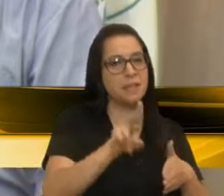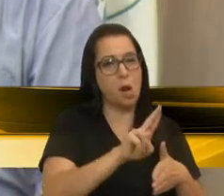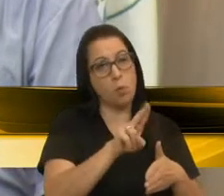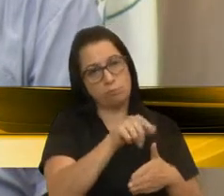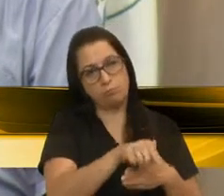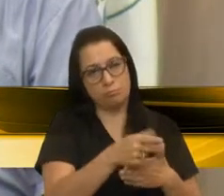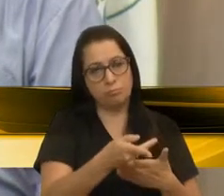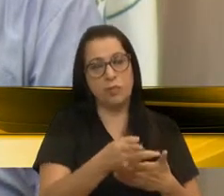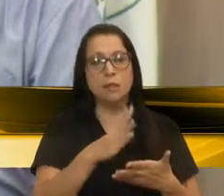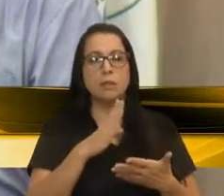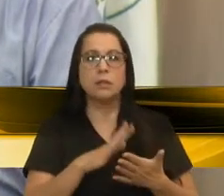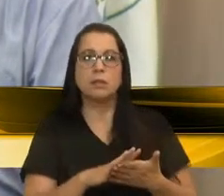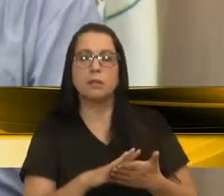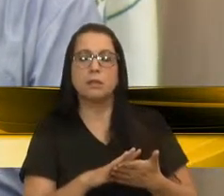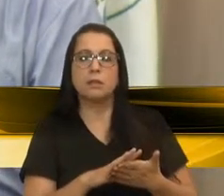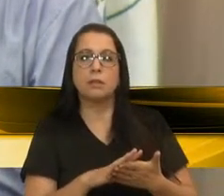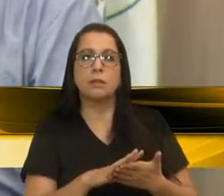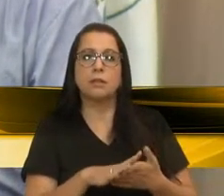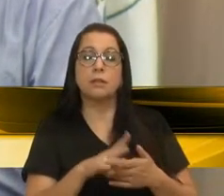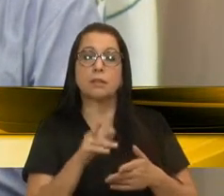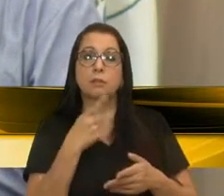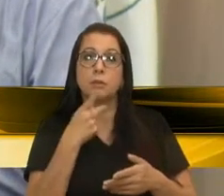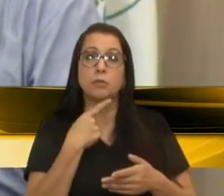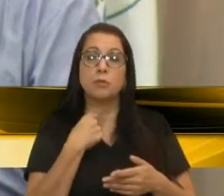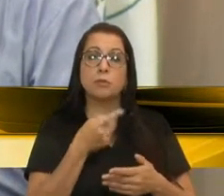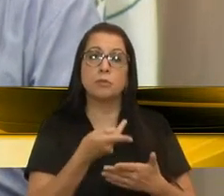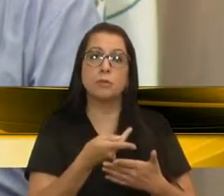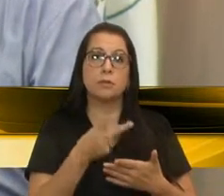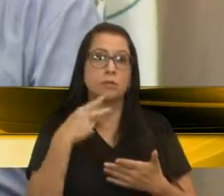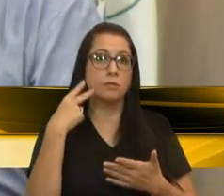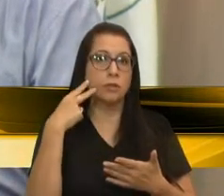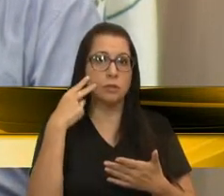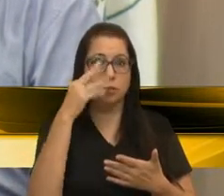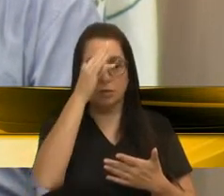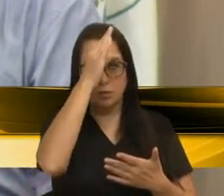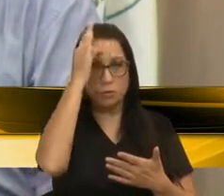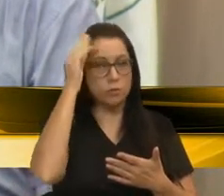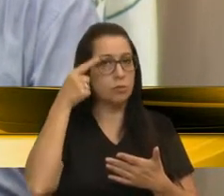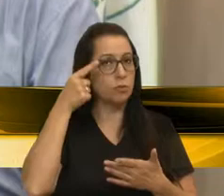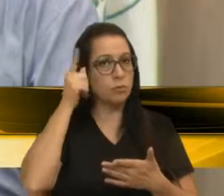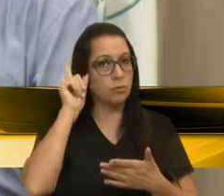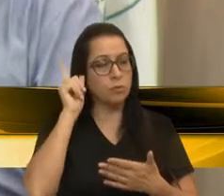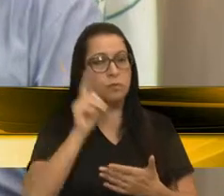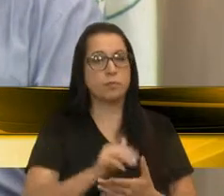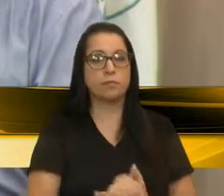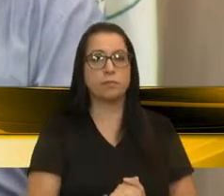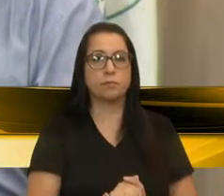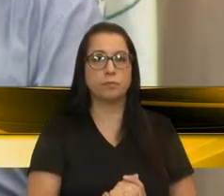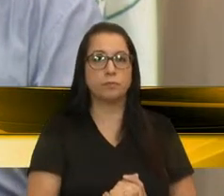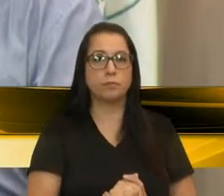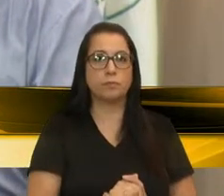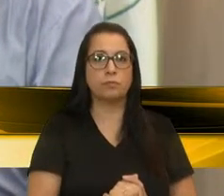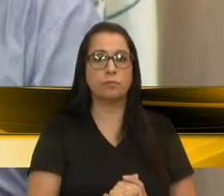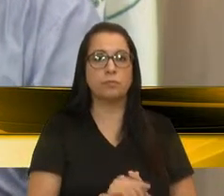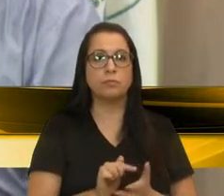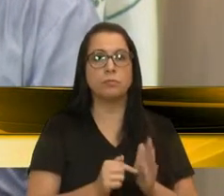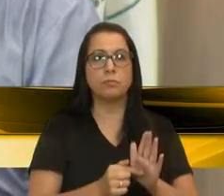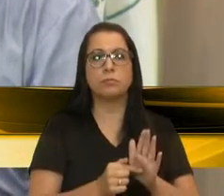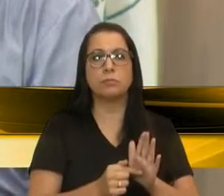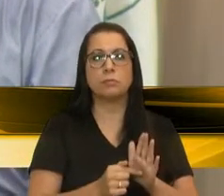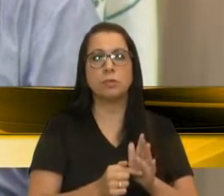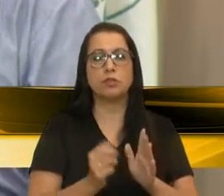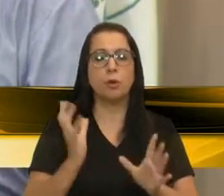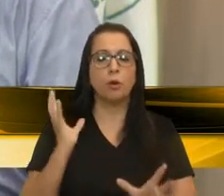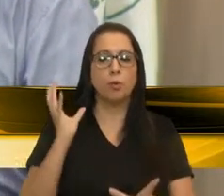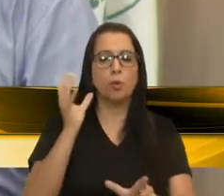E gostaria, até por conta, vereador Gustavo Toigo, ontem nós tivemos aqui a prestação de contas do